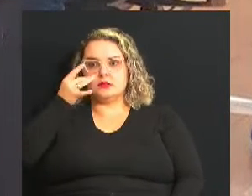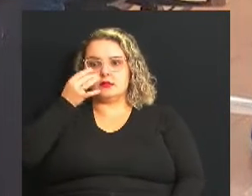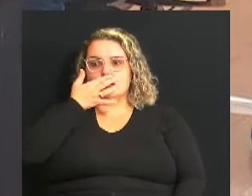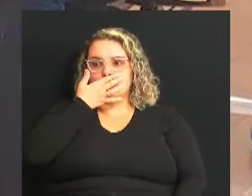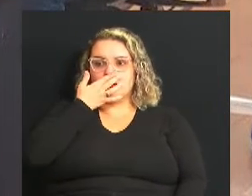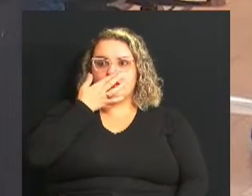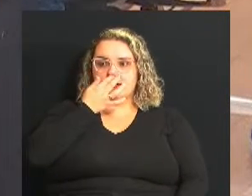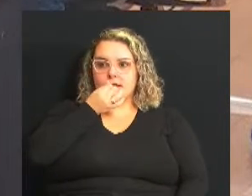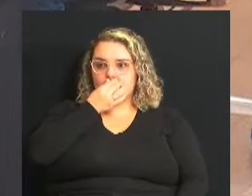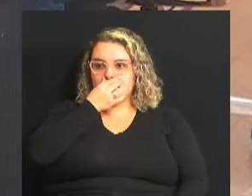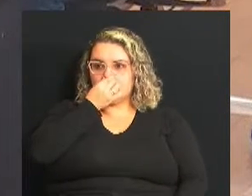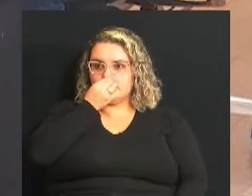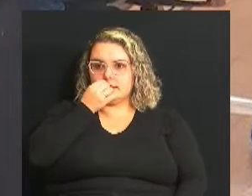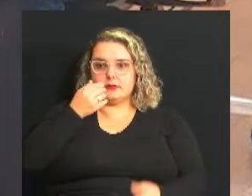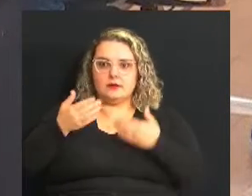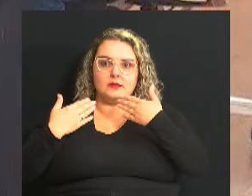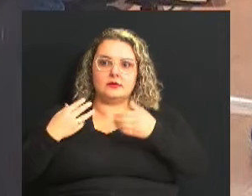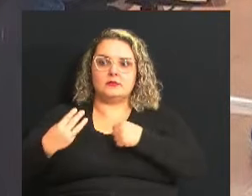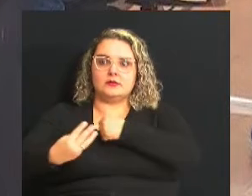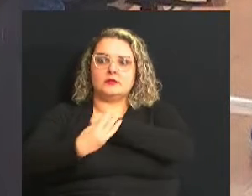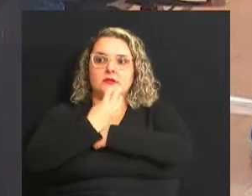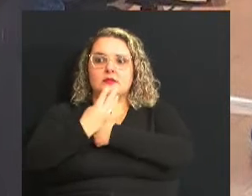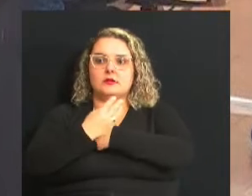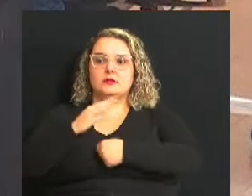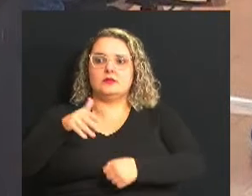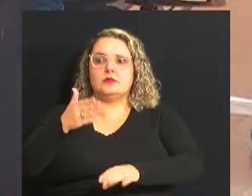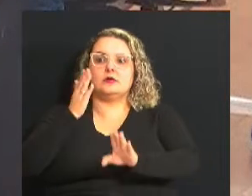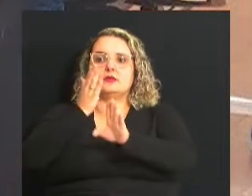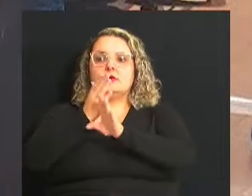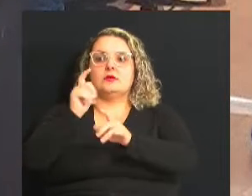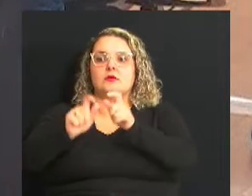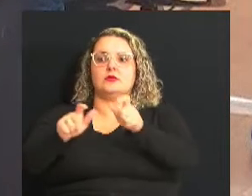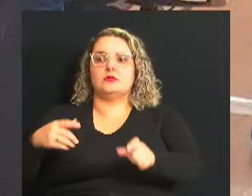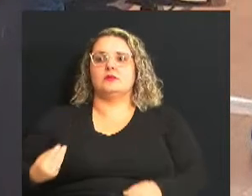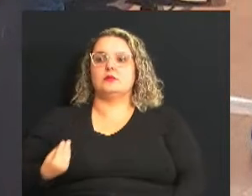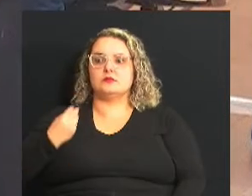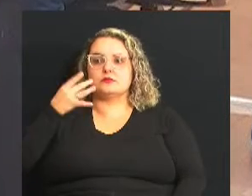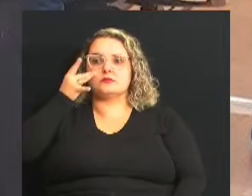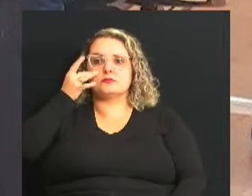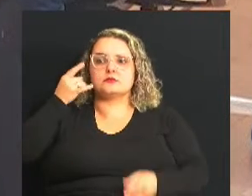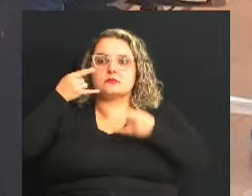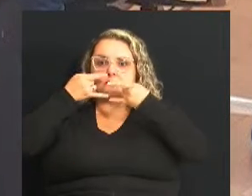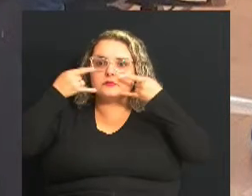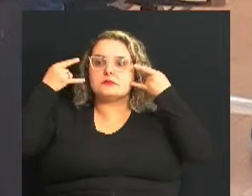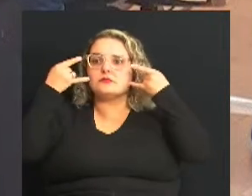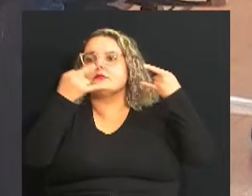falar pelo WhatsApp, né? Quando a gente encontra as pessoas ao vivo sem máscara,